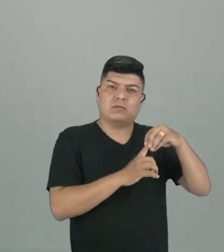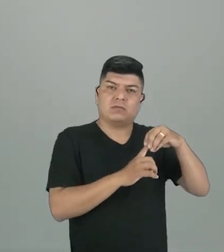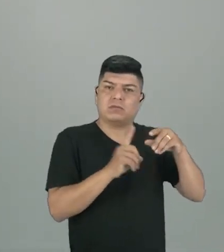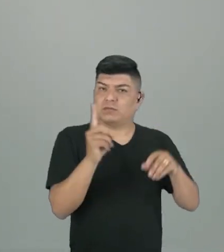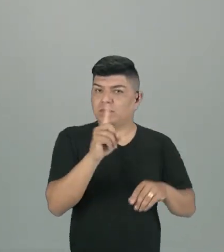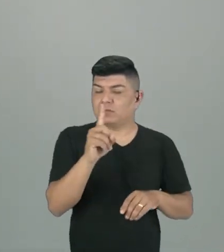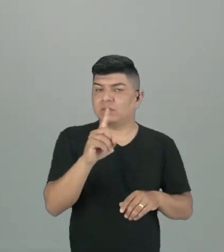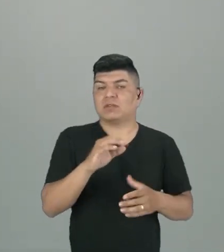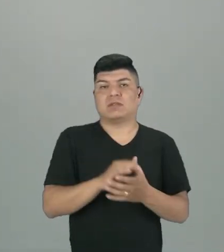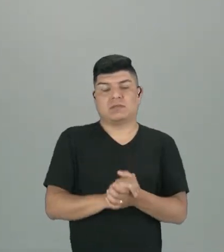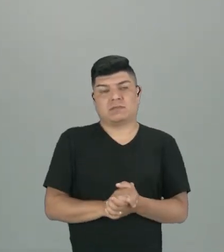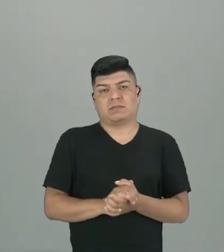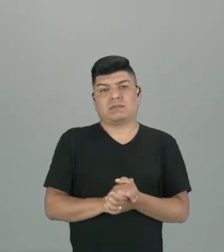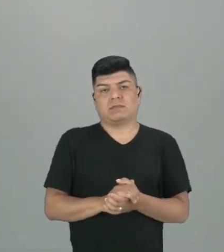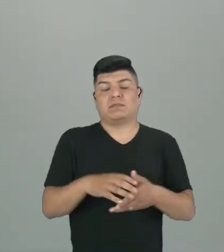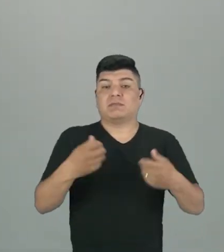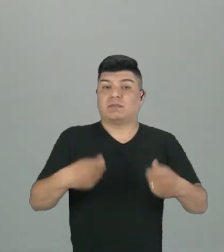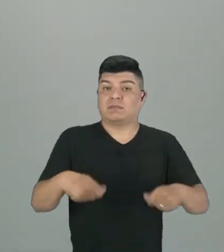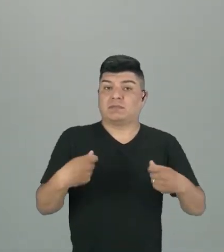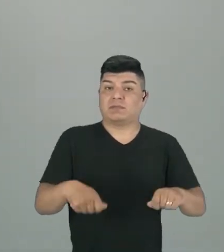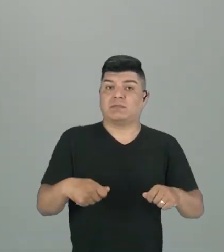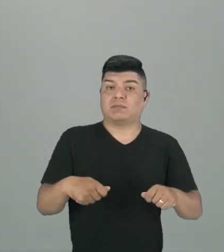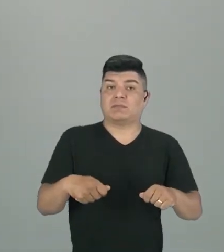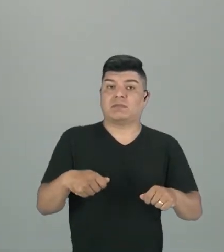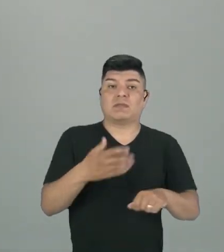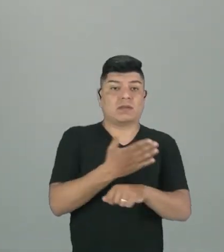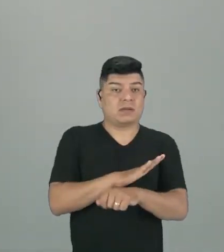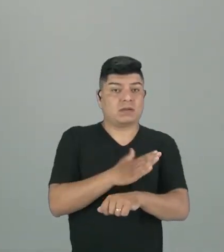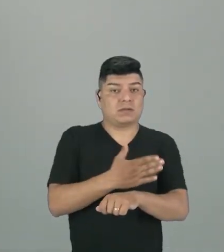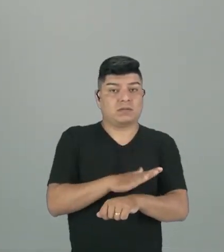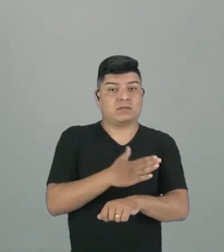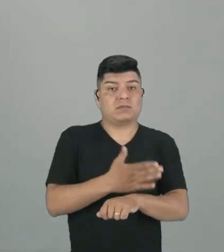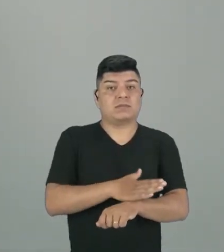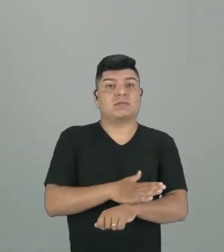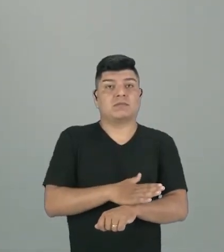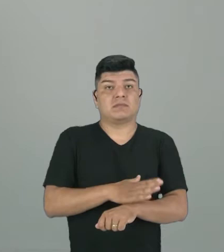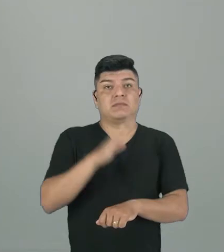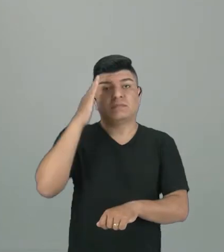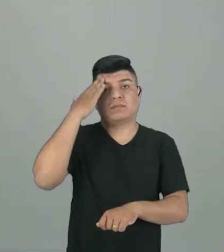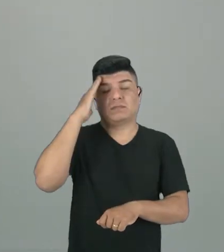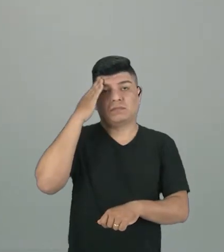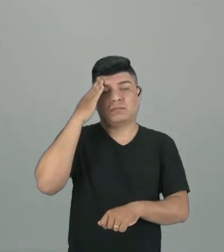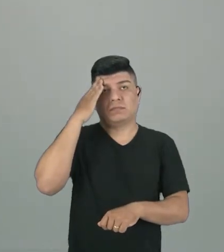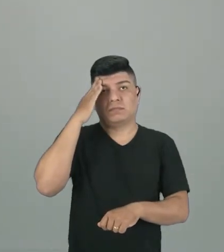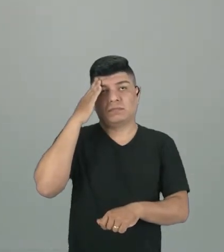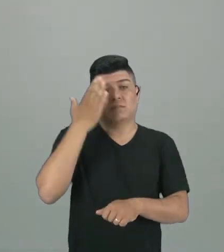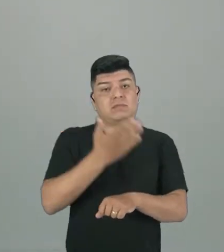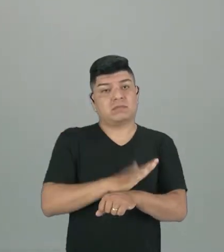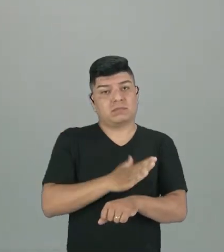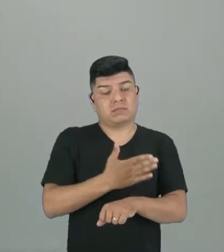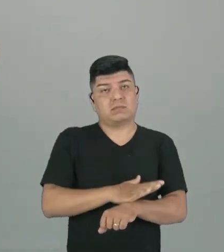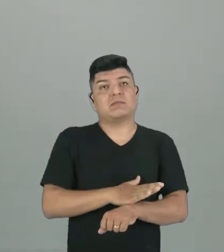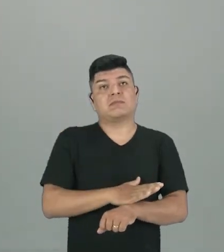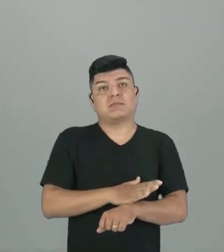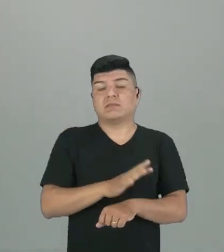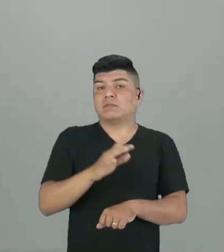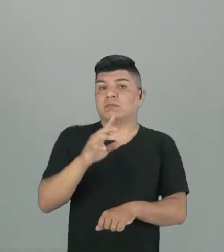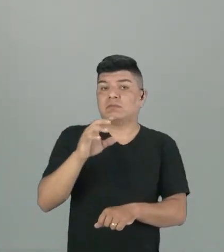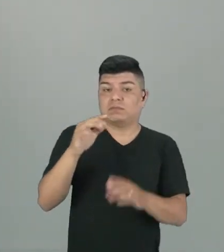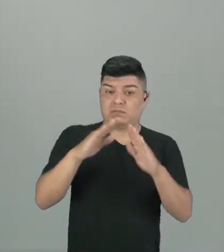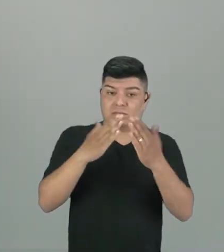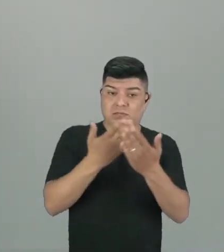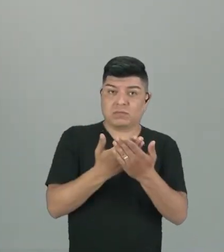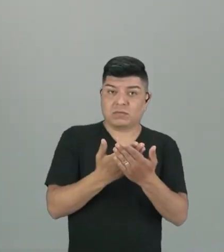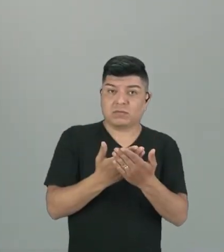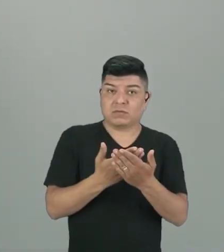deve ser uma coisa que a gente deve colocar em prática e deve compreender e deve praticar, não só na escola,